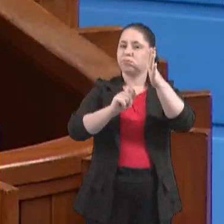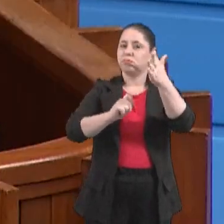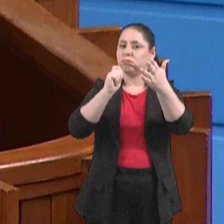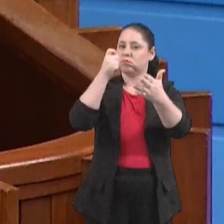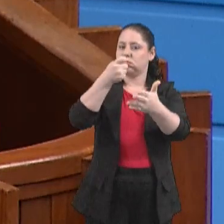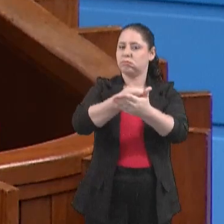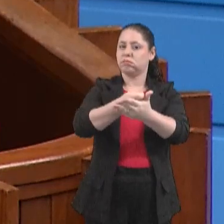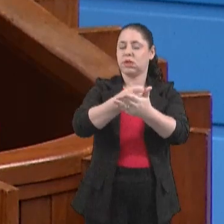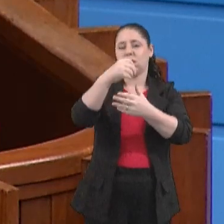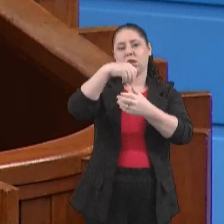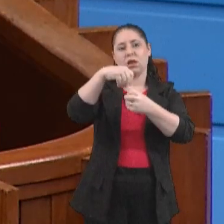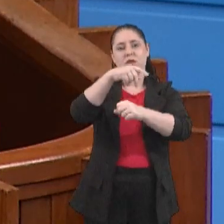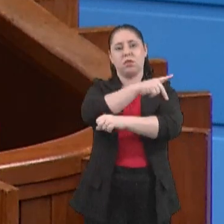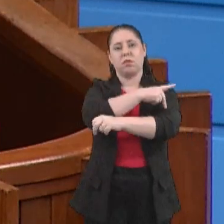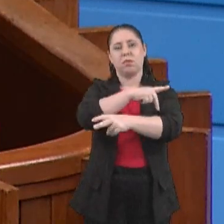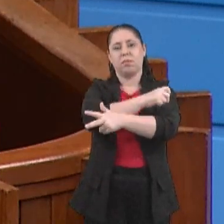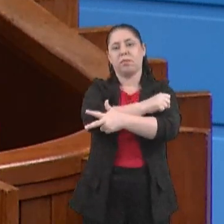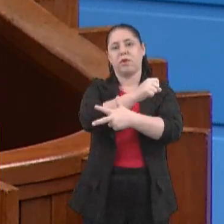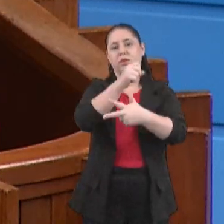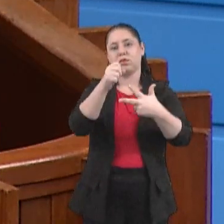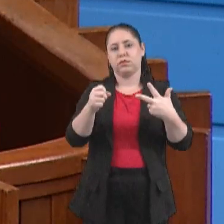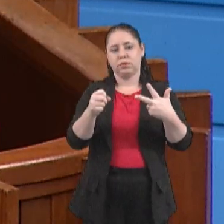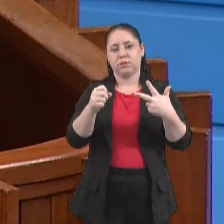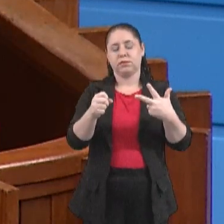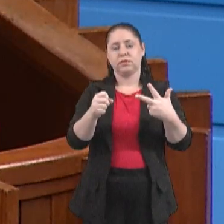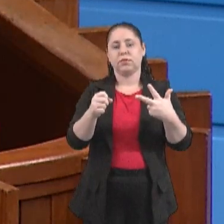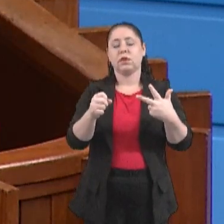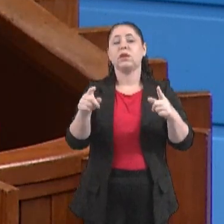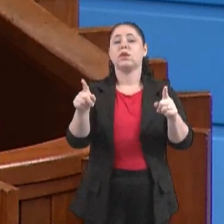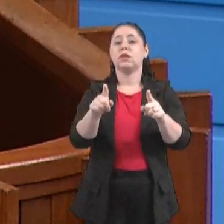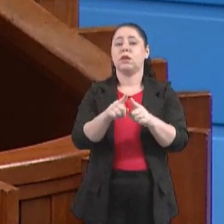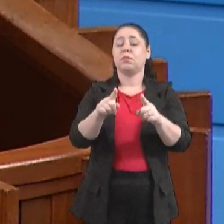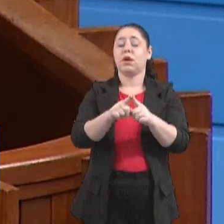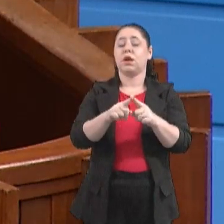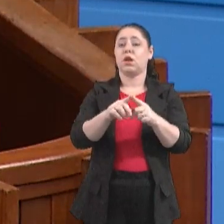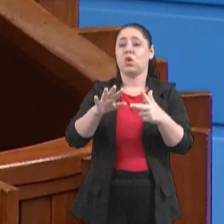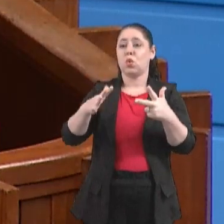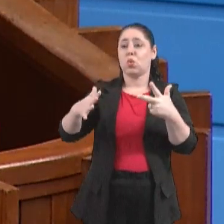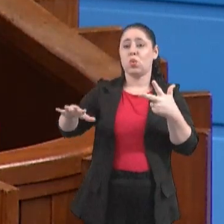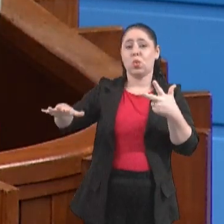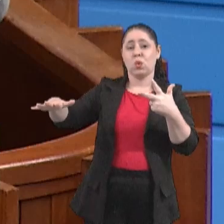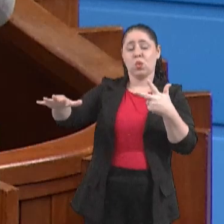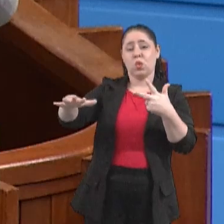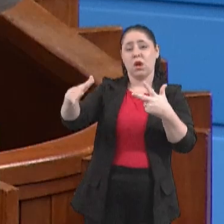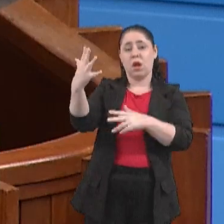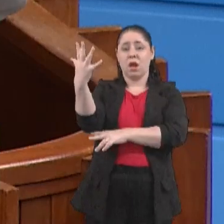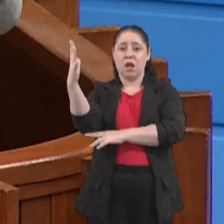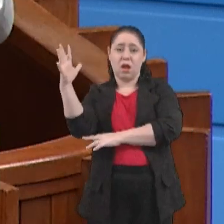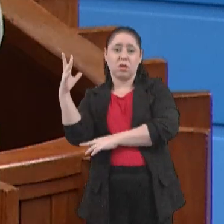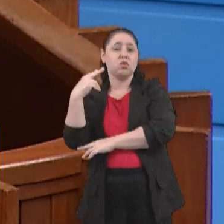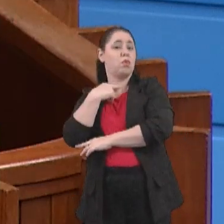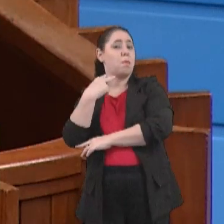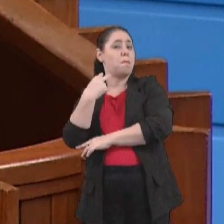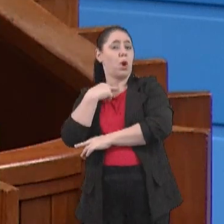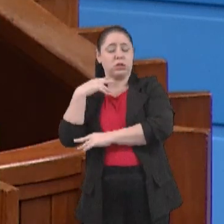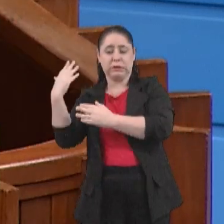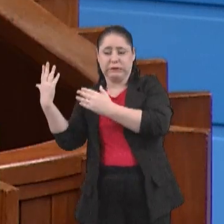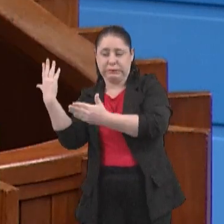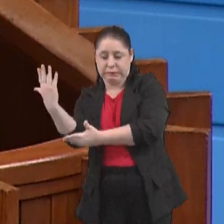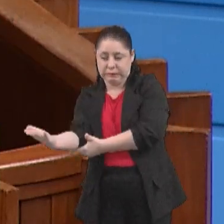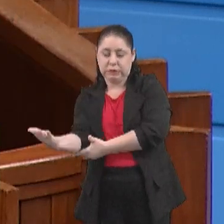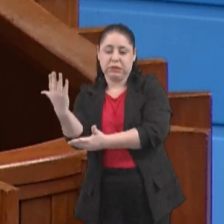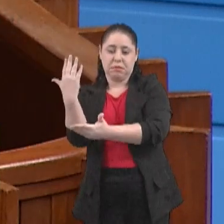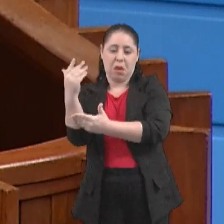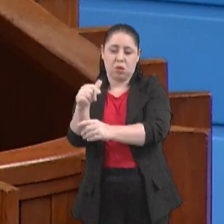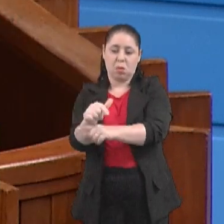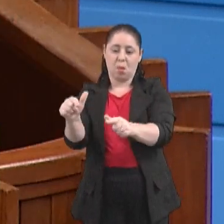dentro da reserva do Parque do Prosa e na zona de amortecimento. O plano de manejo